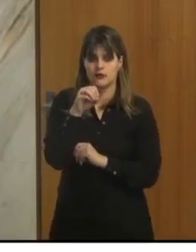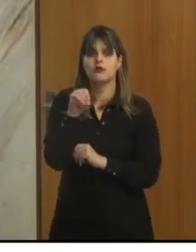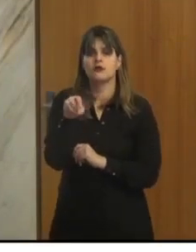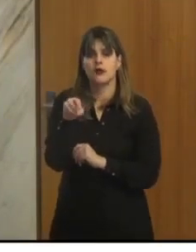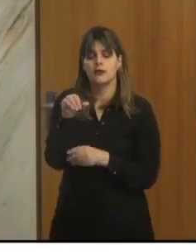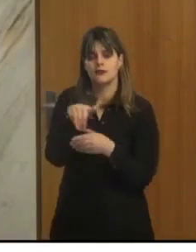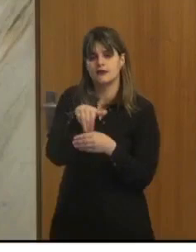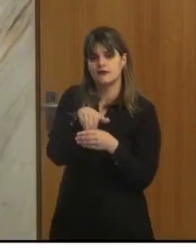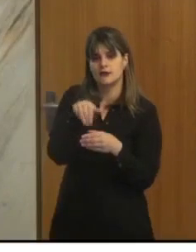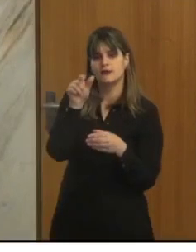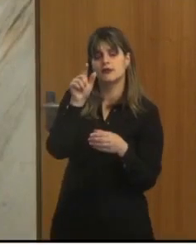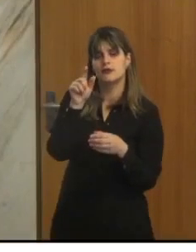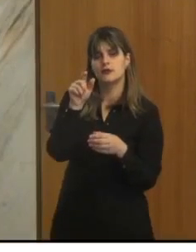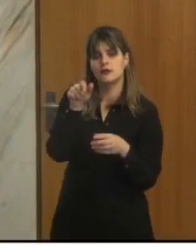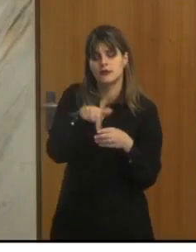parte de um dos